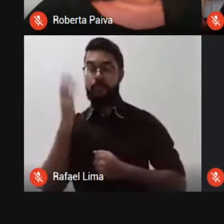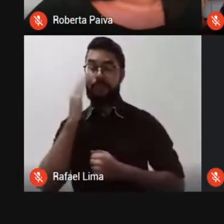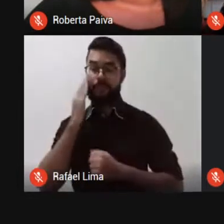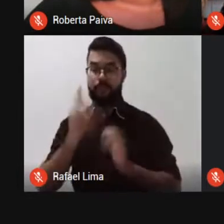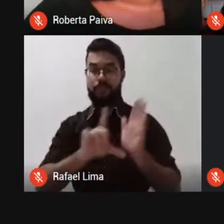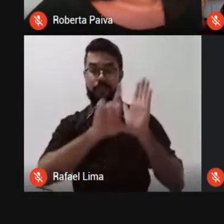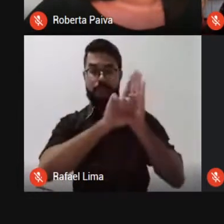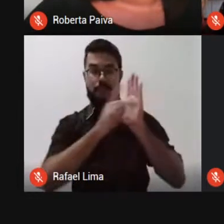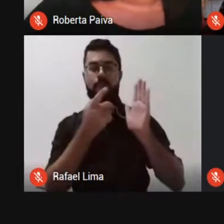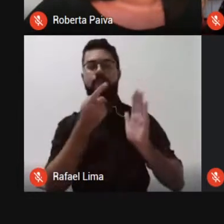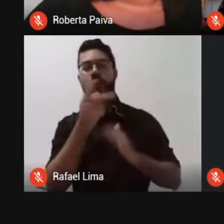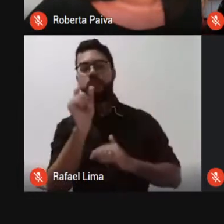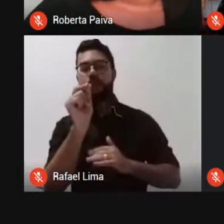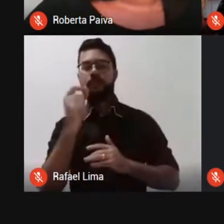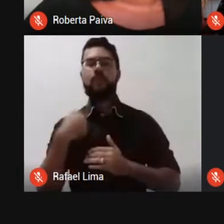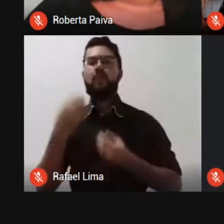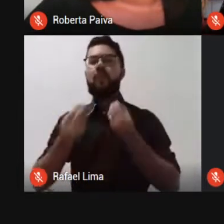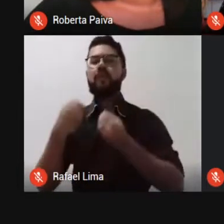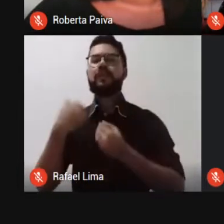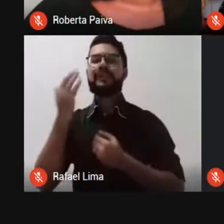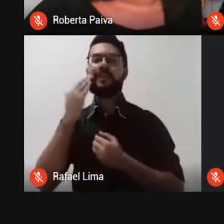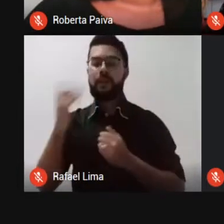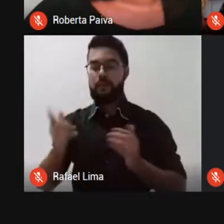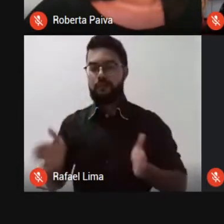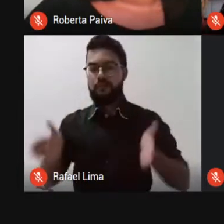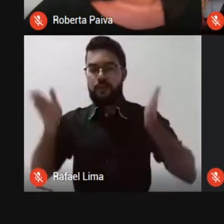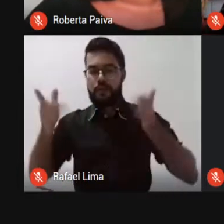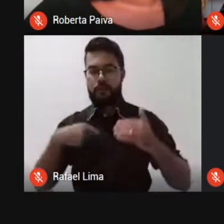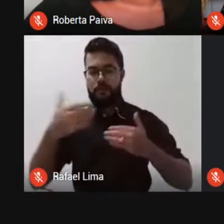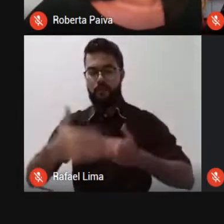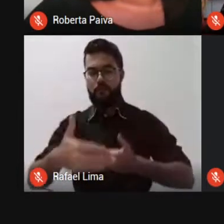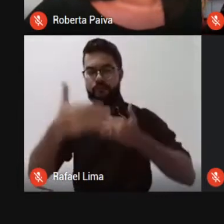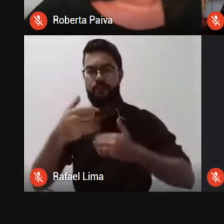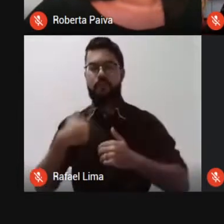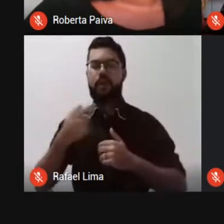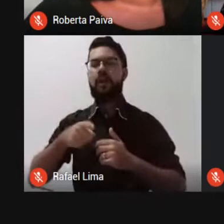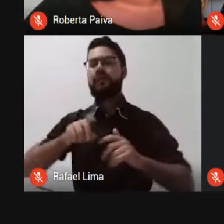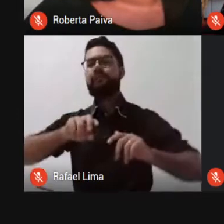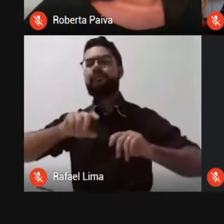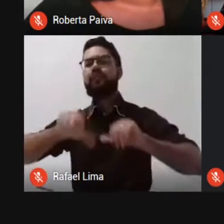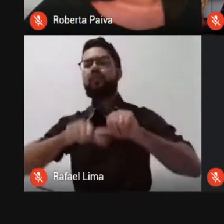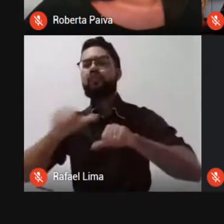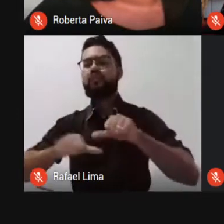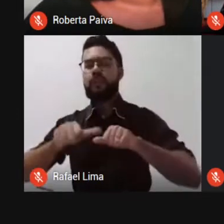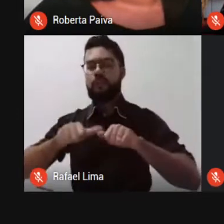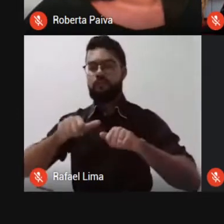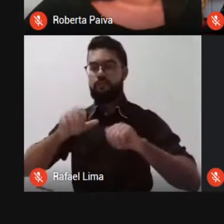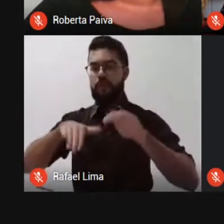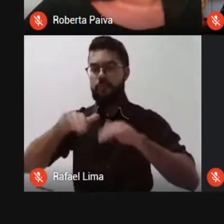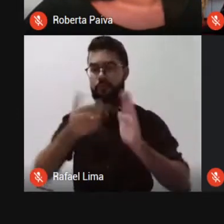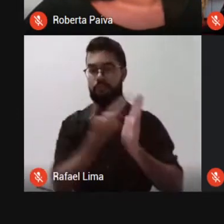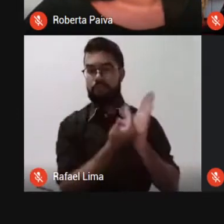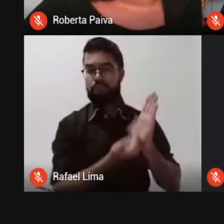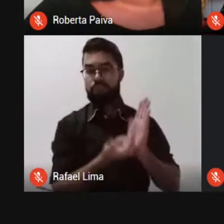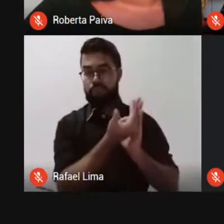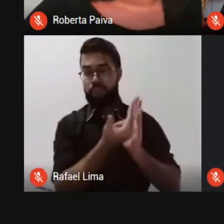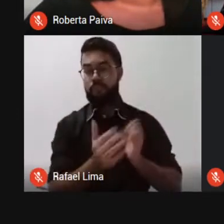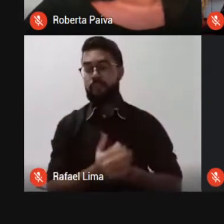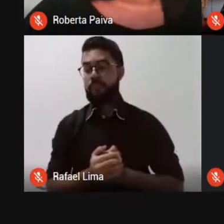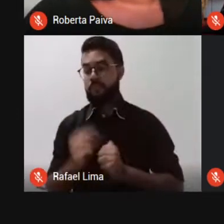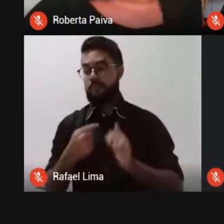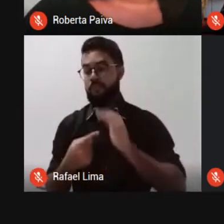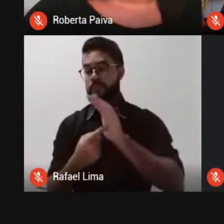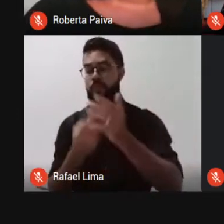identifico vias frontais, vias laterais, e isso muda os afastamentos, né? Ele tem aí, ó, está mostrando um mecanismo que